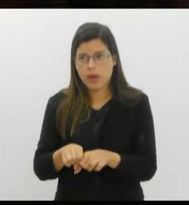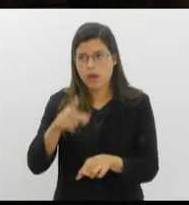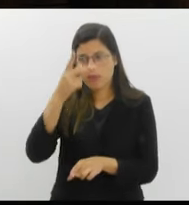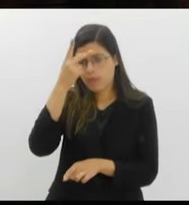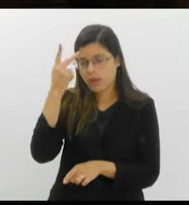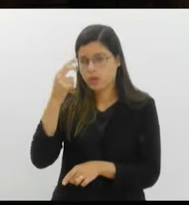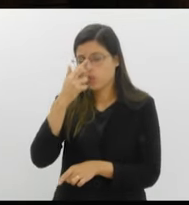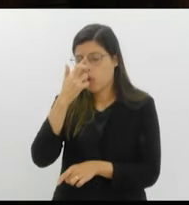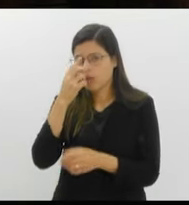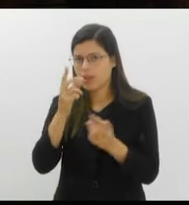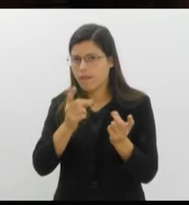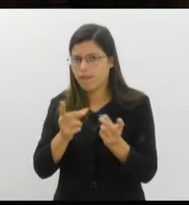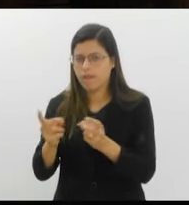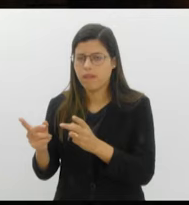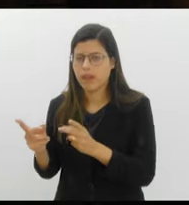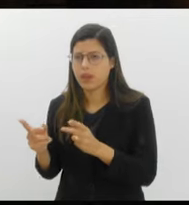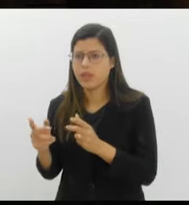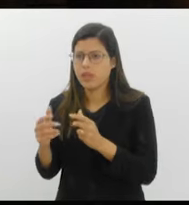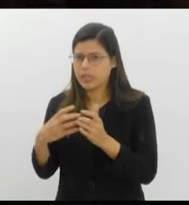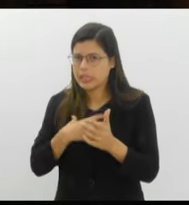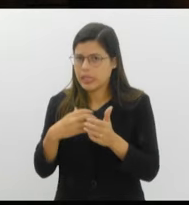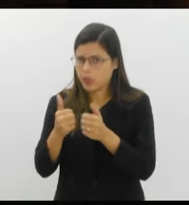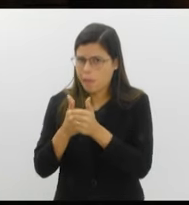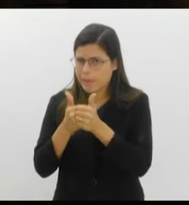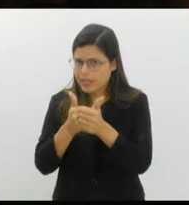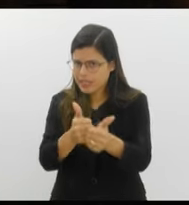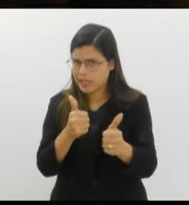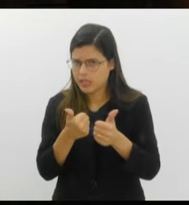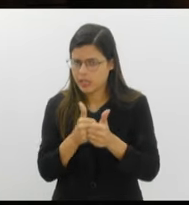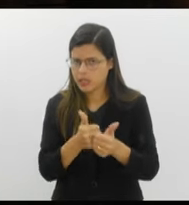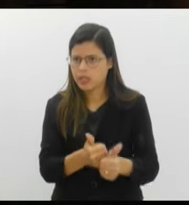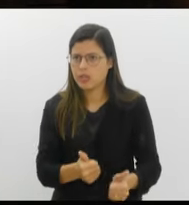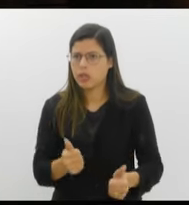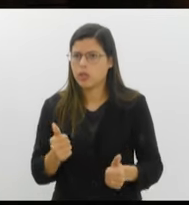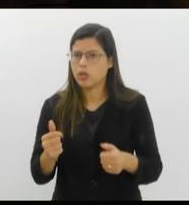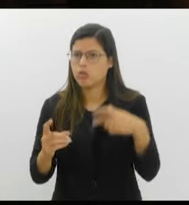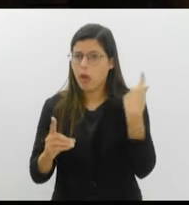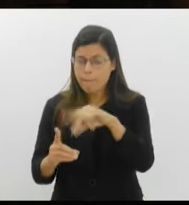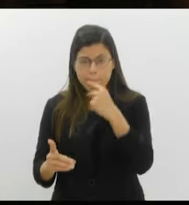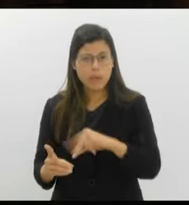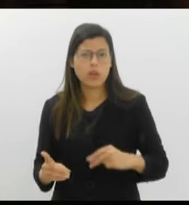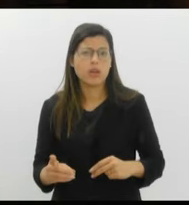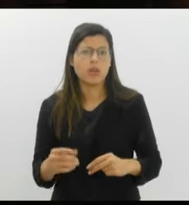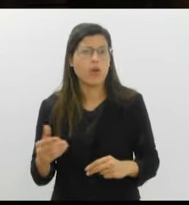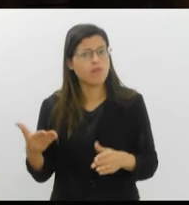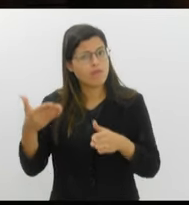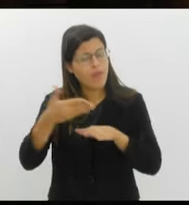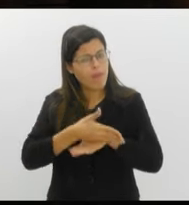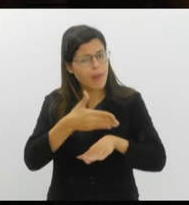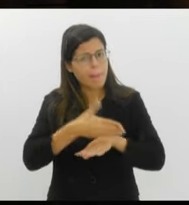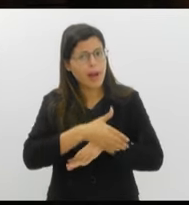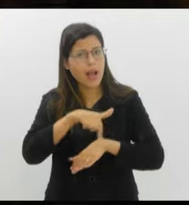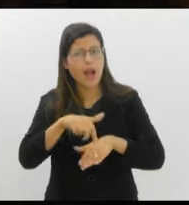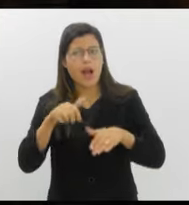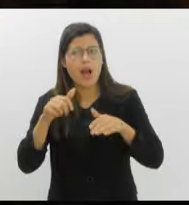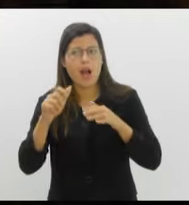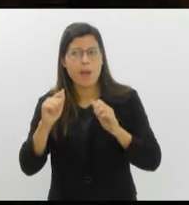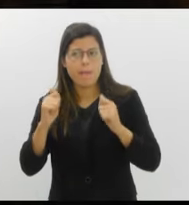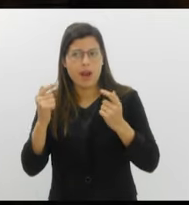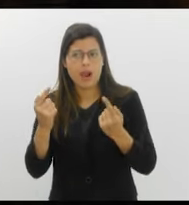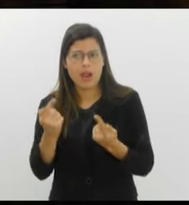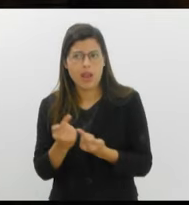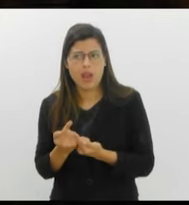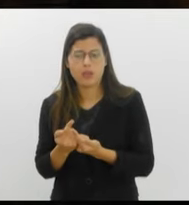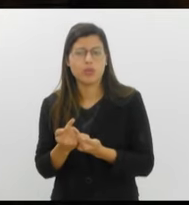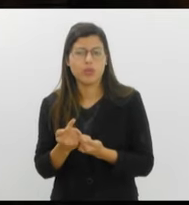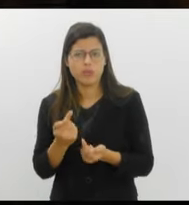surra da guarda da Secretaria de Ordem Pública no Rio de Janeiro, que venham para cá, para a Alerje, venham para cá. Eu vou dar um número do gabinete